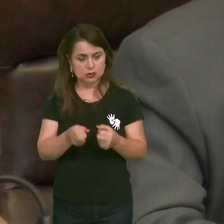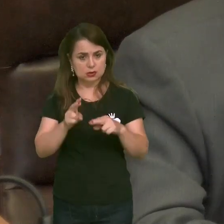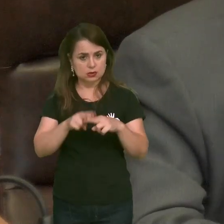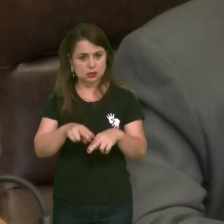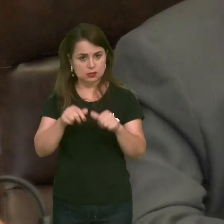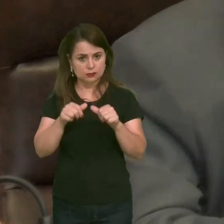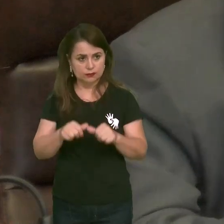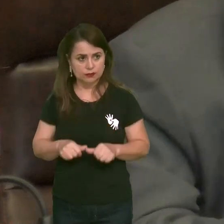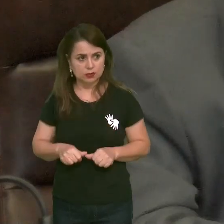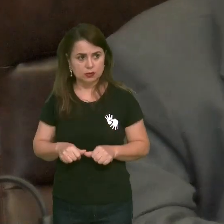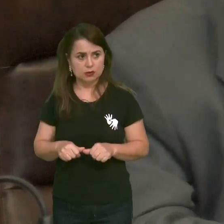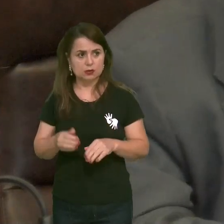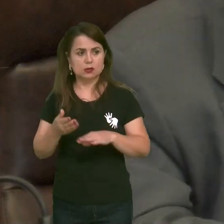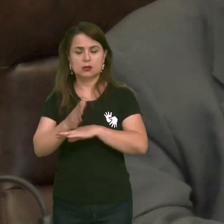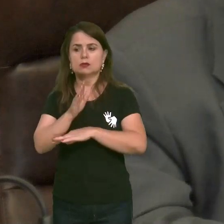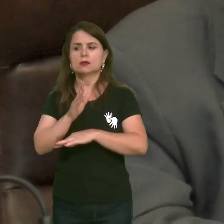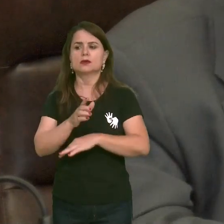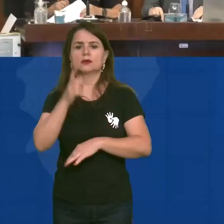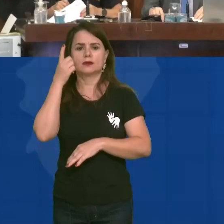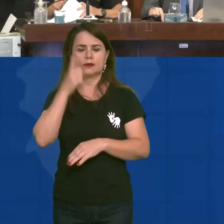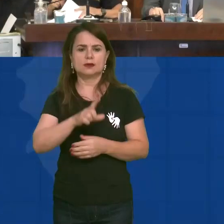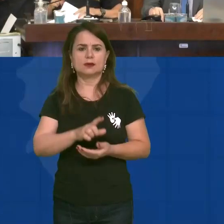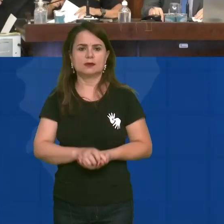permanece não se encontra aprovado